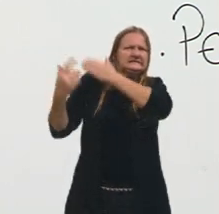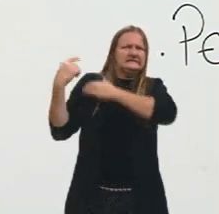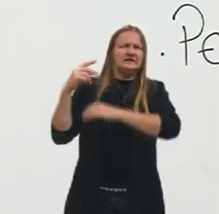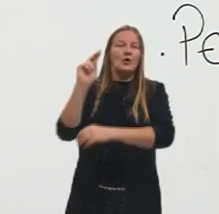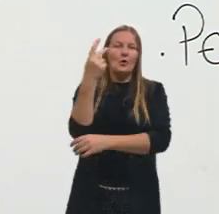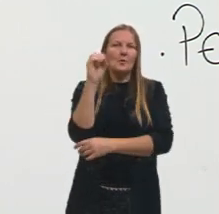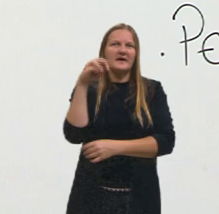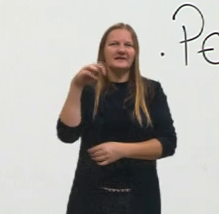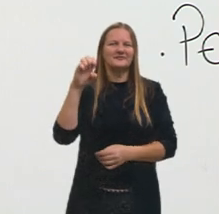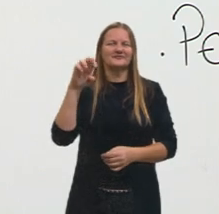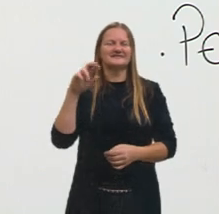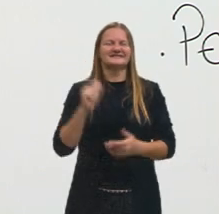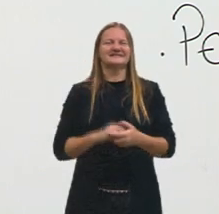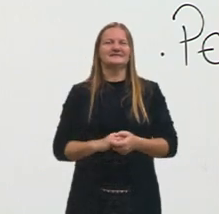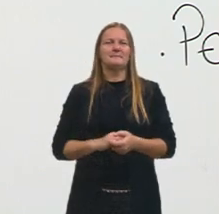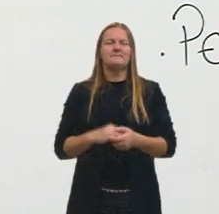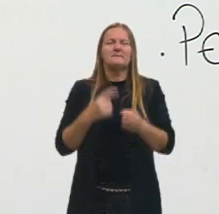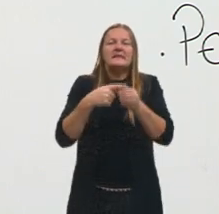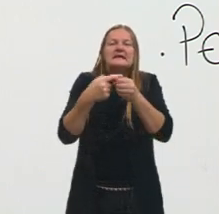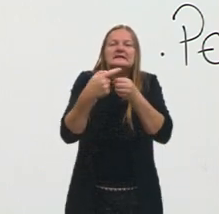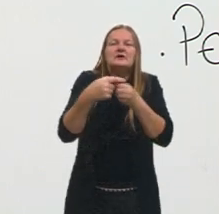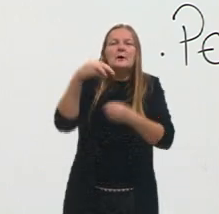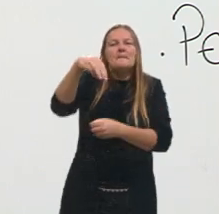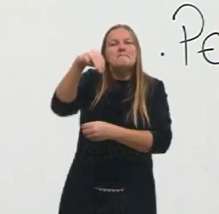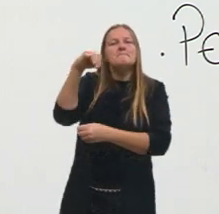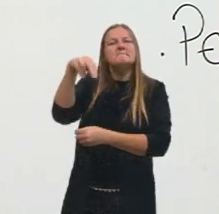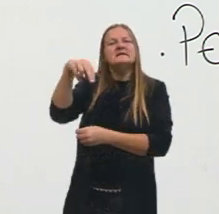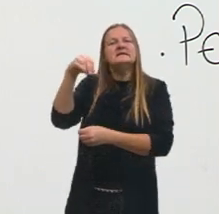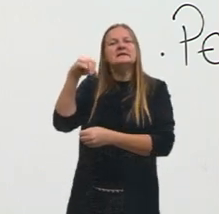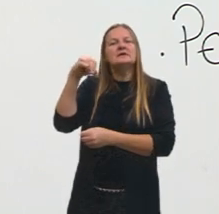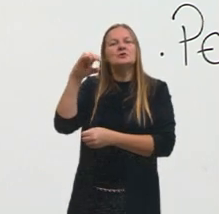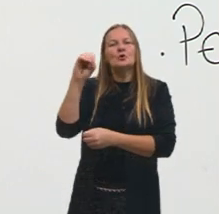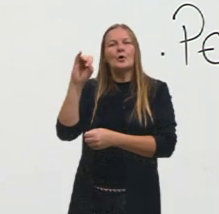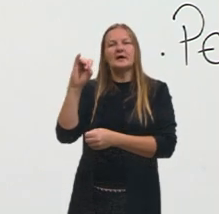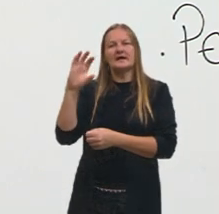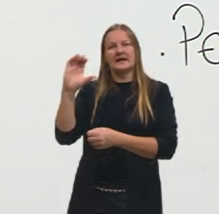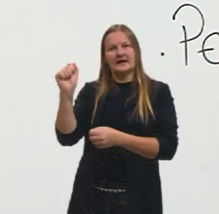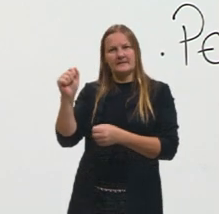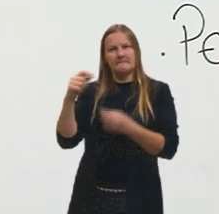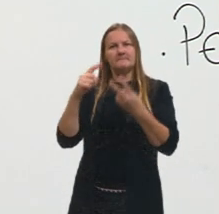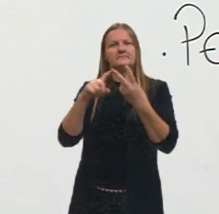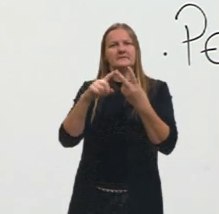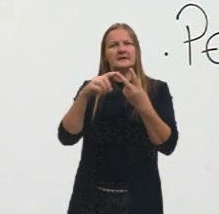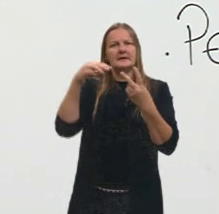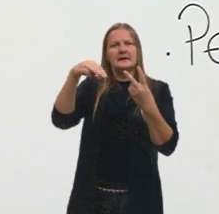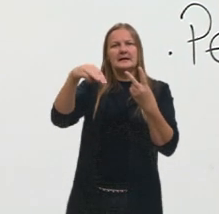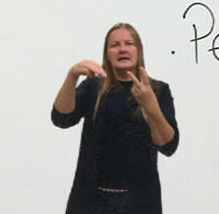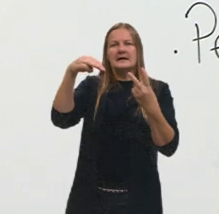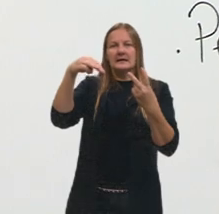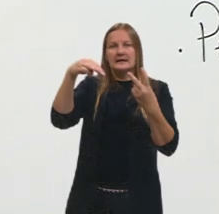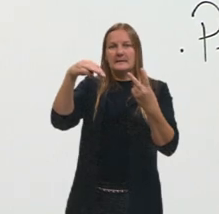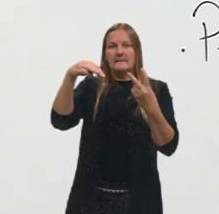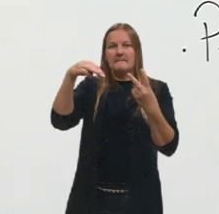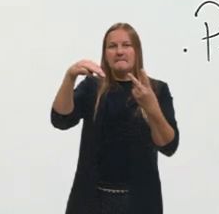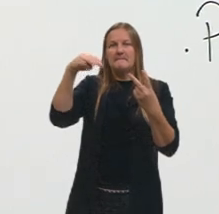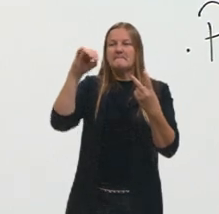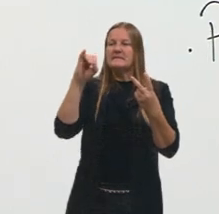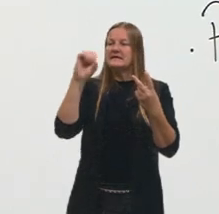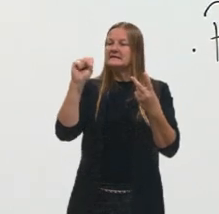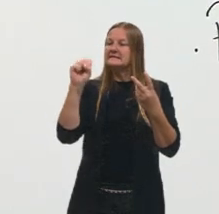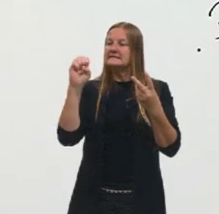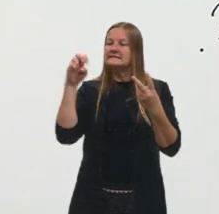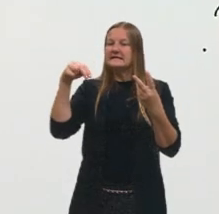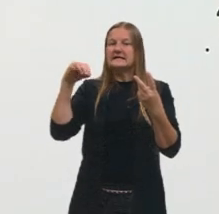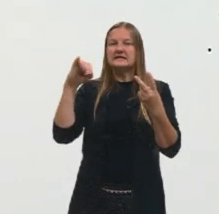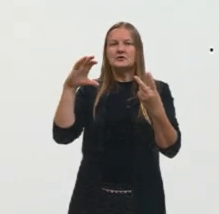pelas civilizações minoica e micênica os minoicos da Ilha de o e os micênicos